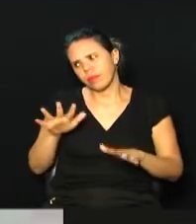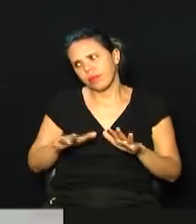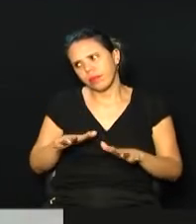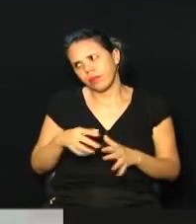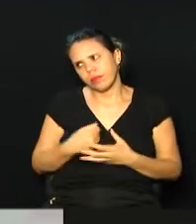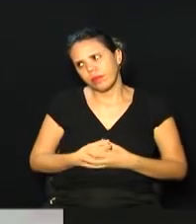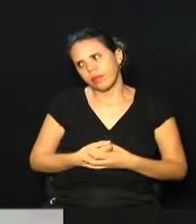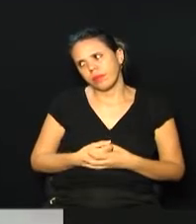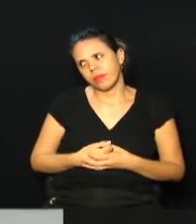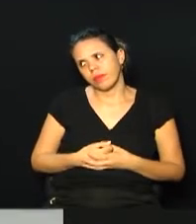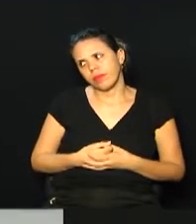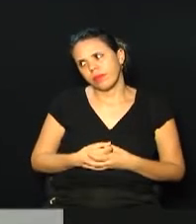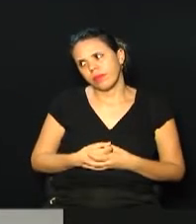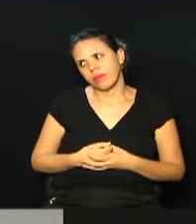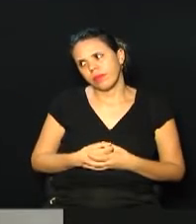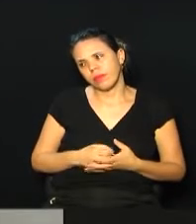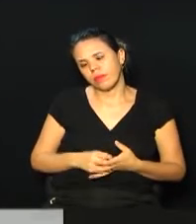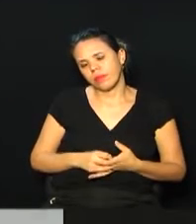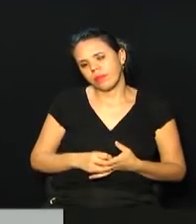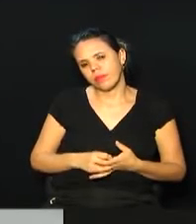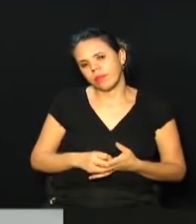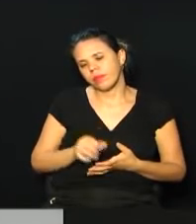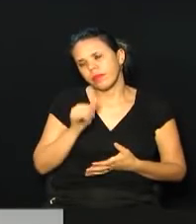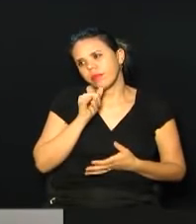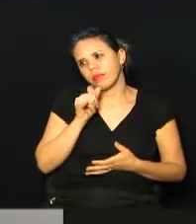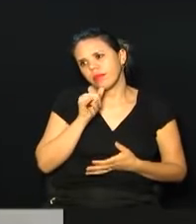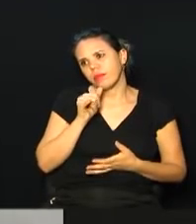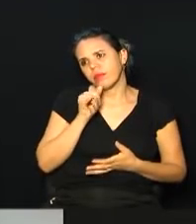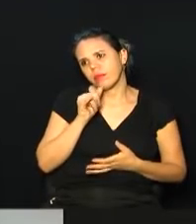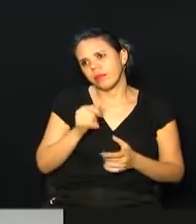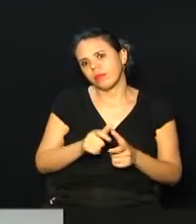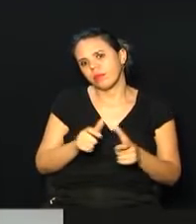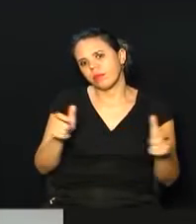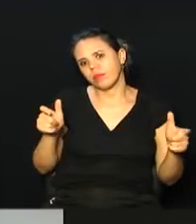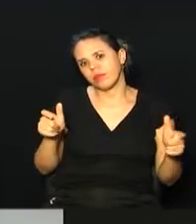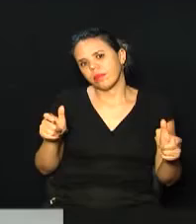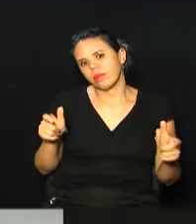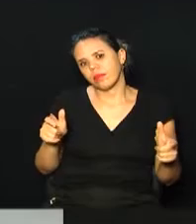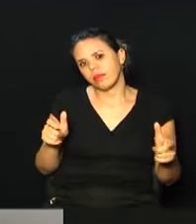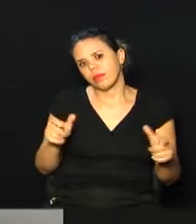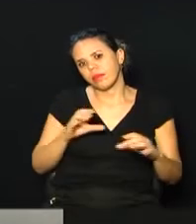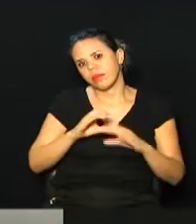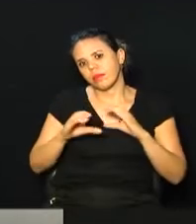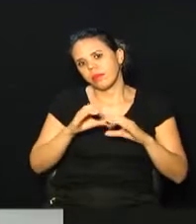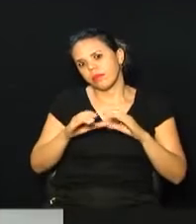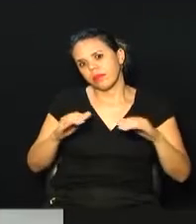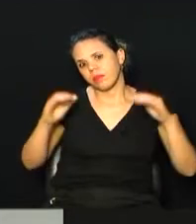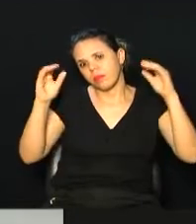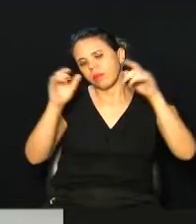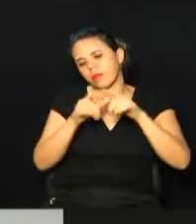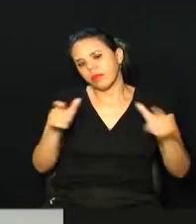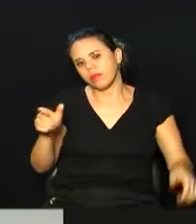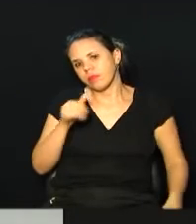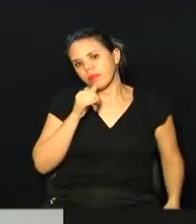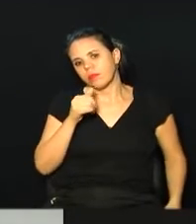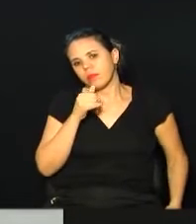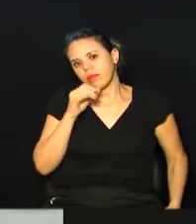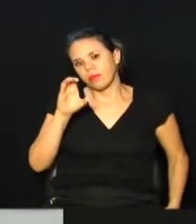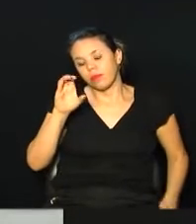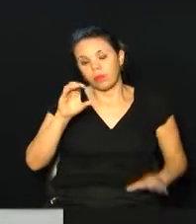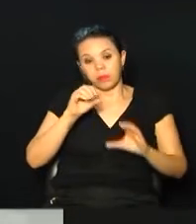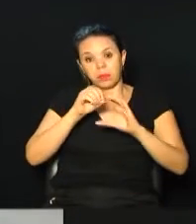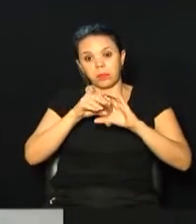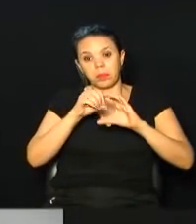vezes, por exemplo, com grandes redes de comunicação. Por exemplo, a